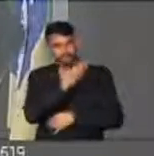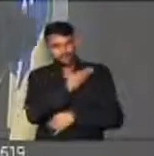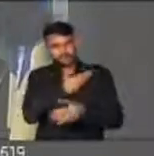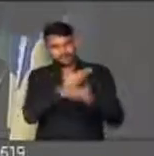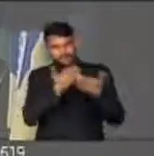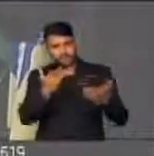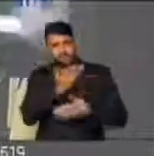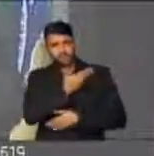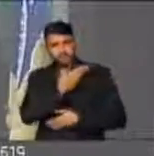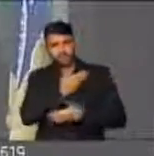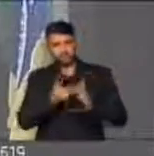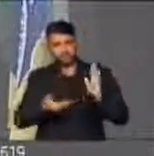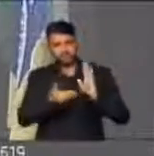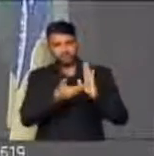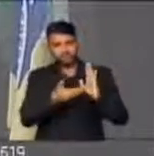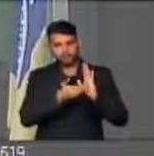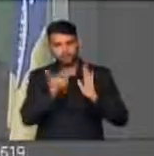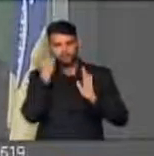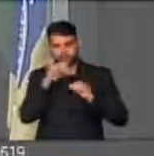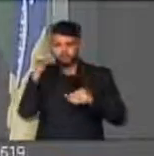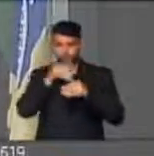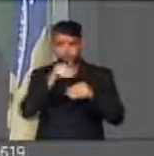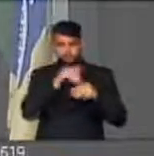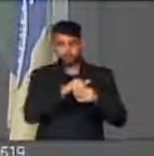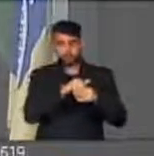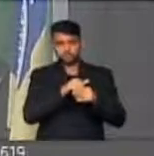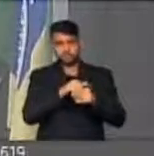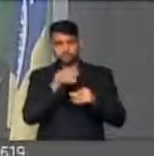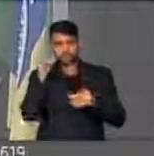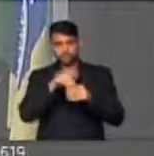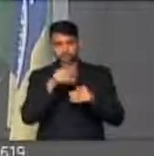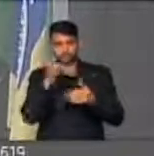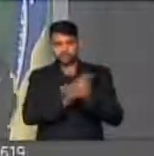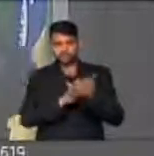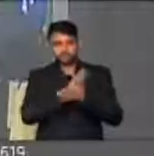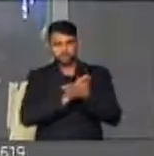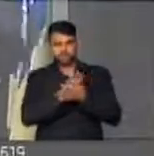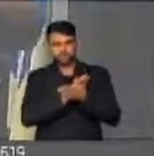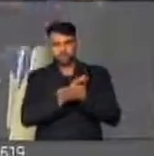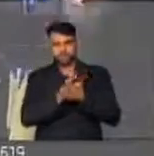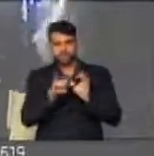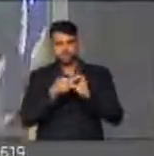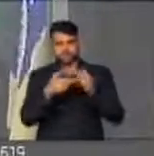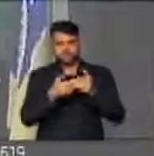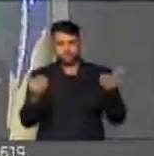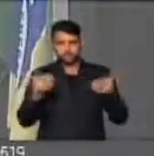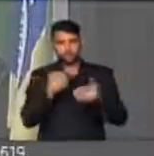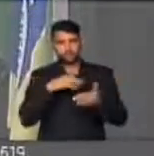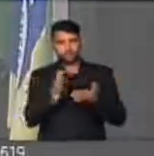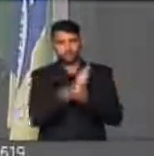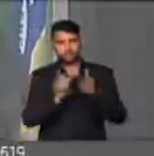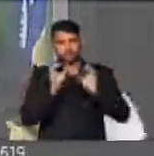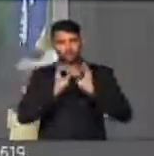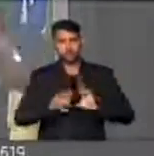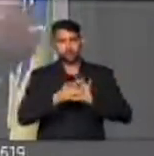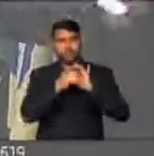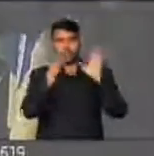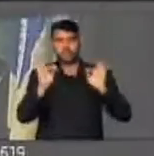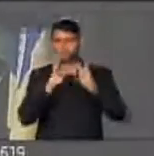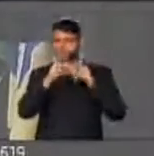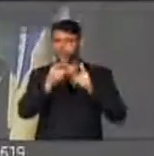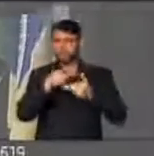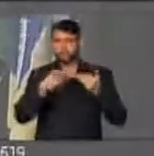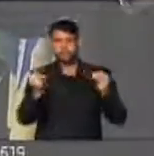amigos, companheiros do Congresso que eleitos foram, que os votos não são uma carta de alforria ou um direito à liberdade de